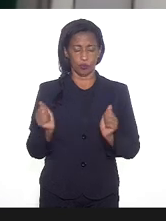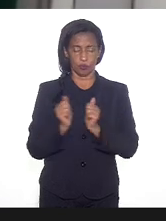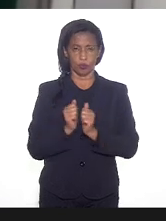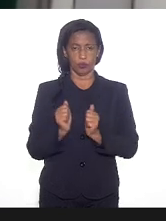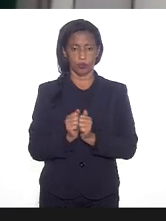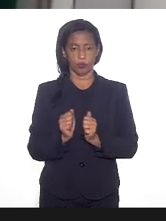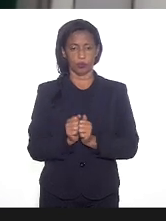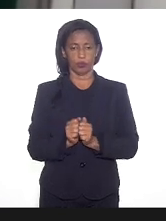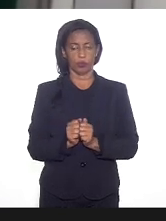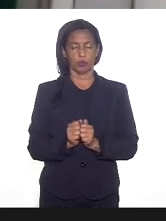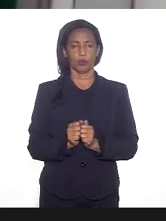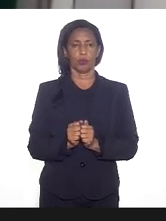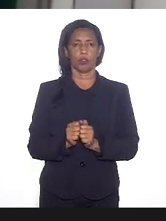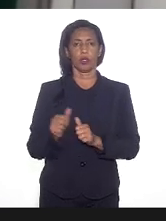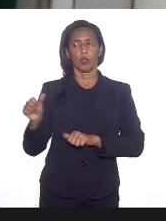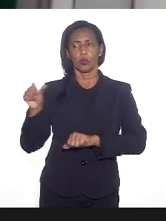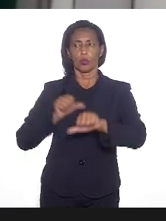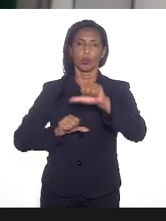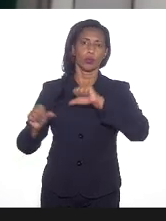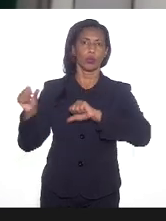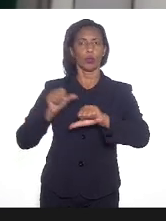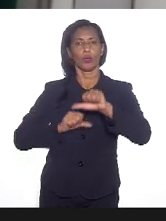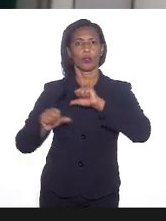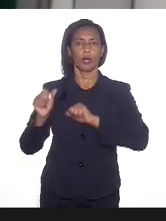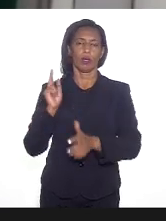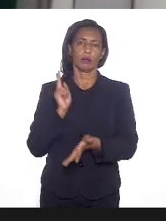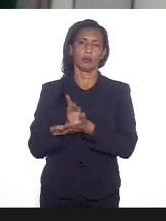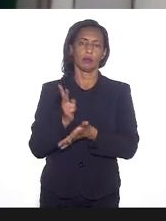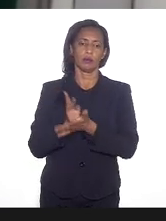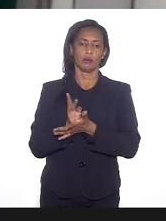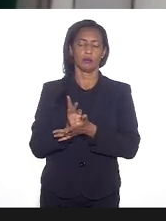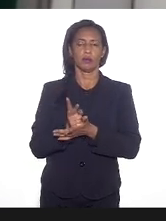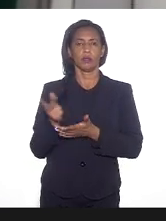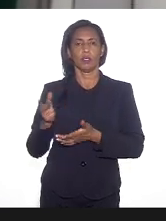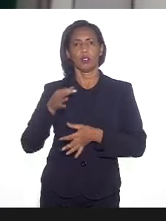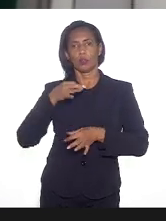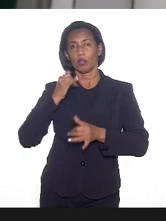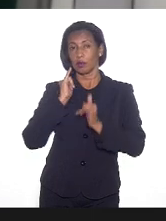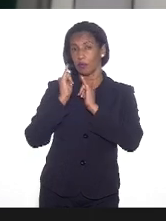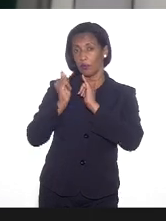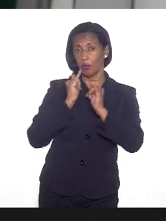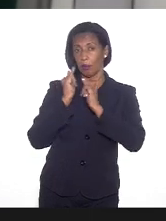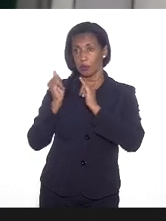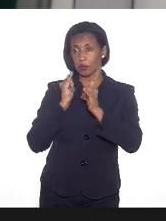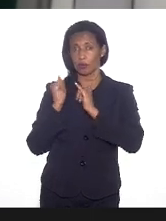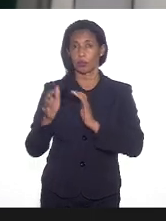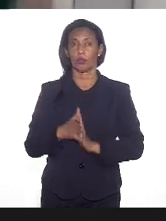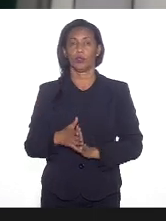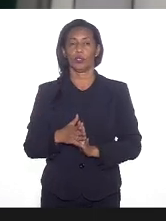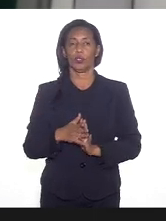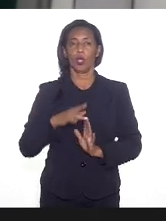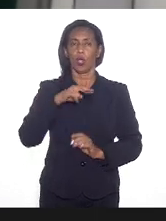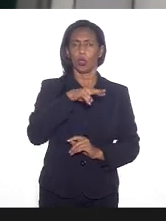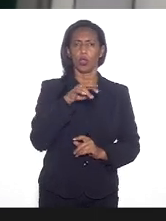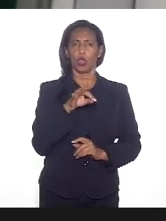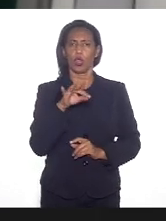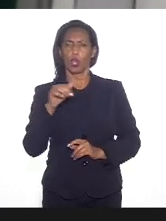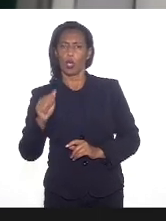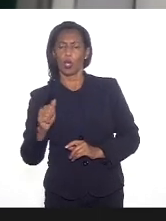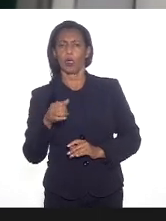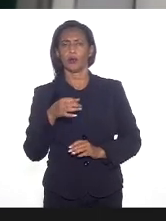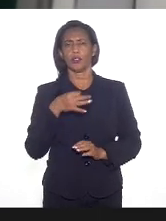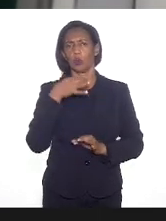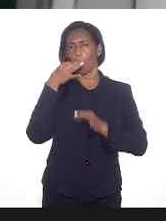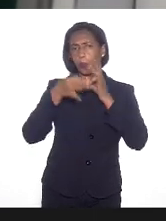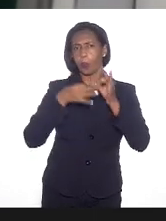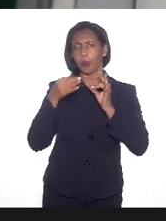Era necessário trocar permanentemente nossas impressões, informações, notas, sínteses, e eu